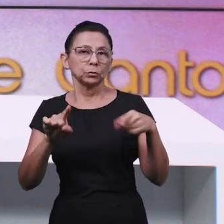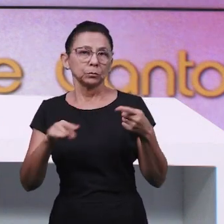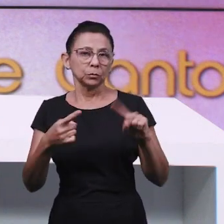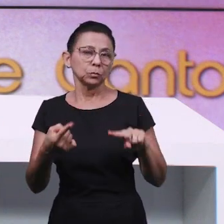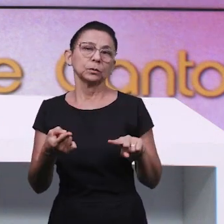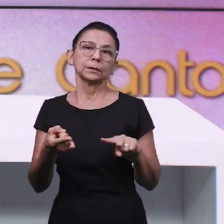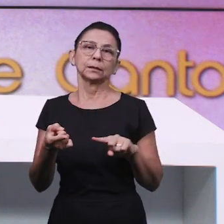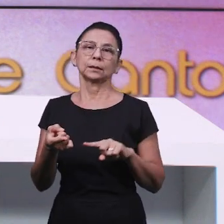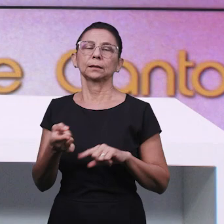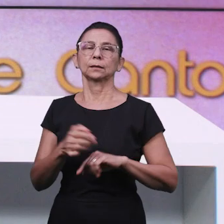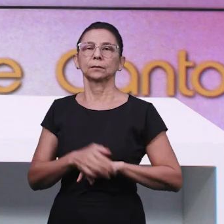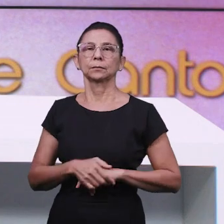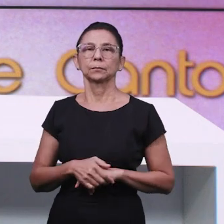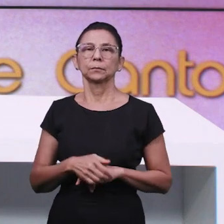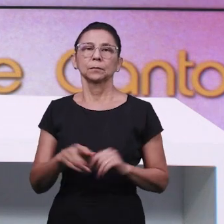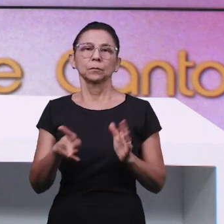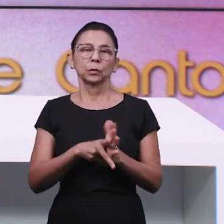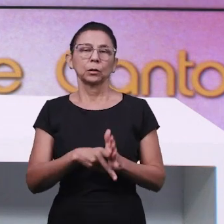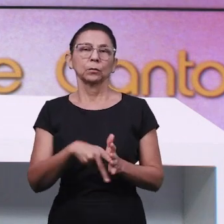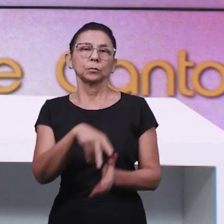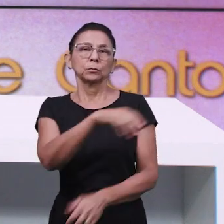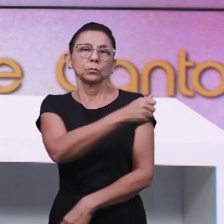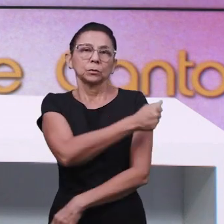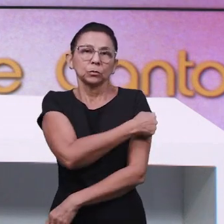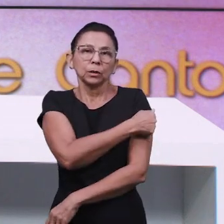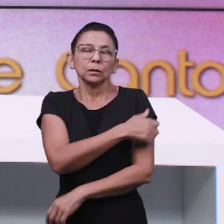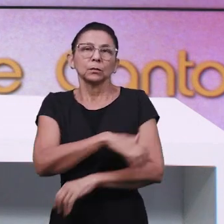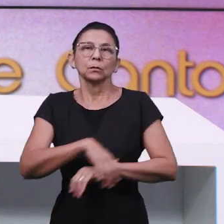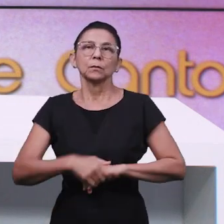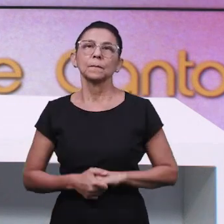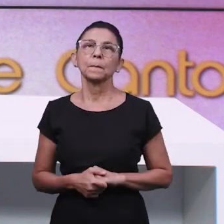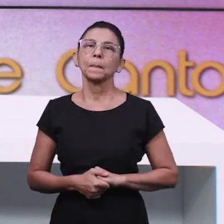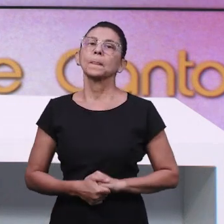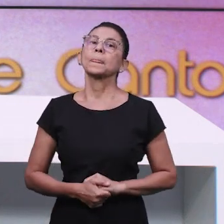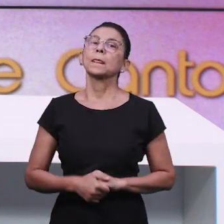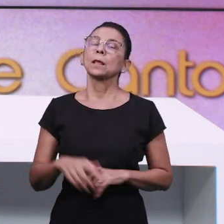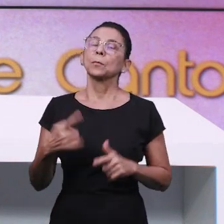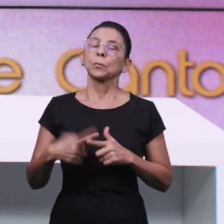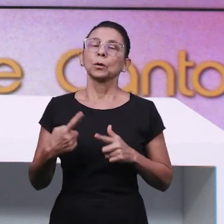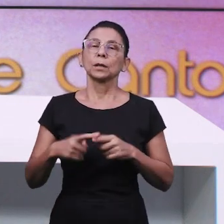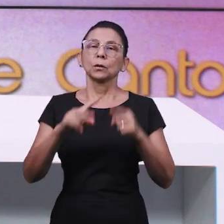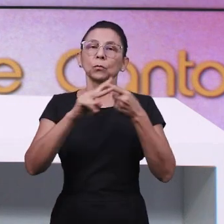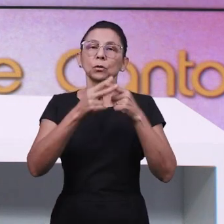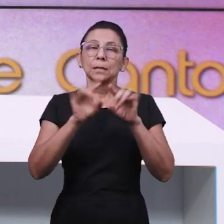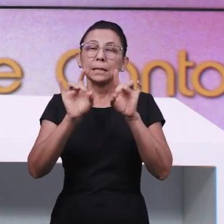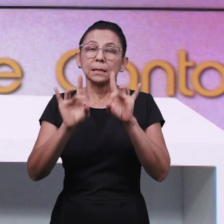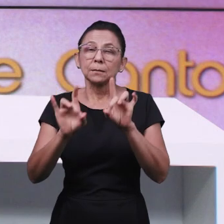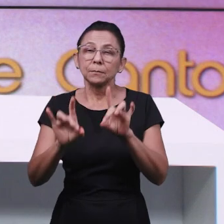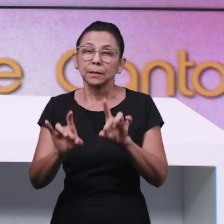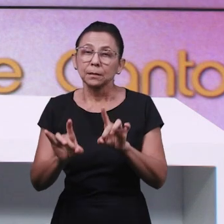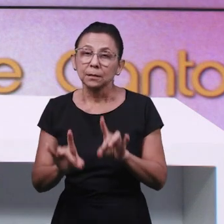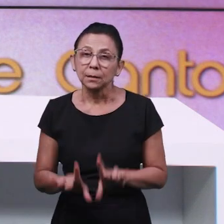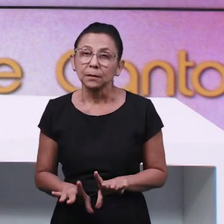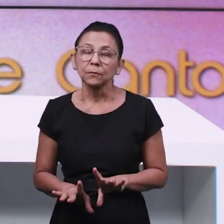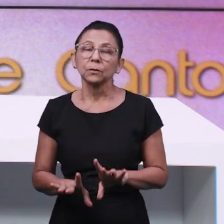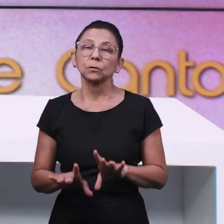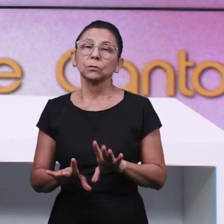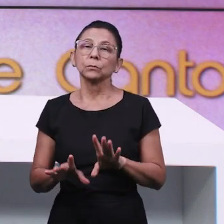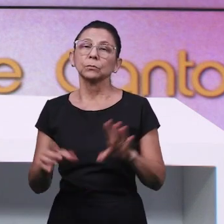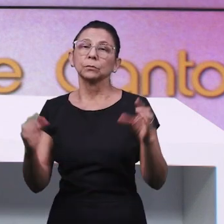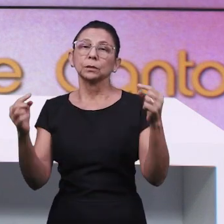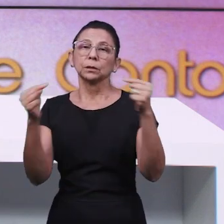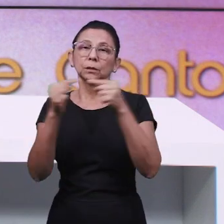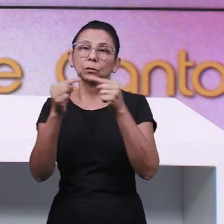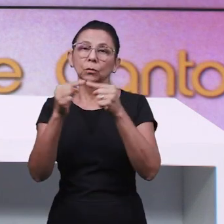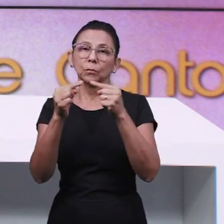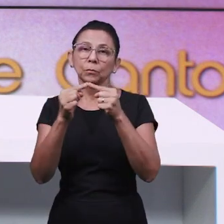para que os ajustes realizados sejam específicos para obter aquela sonoridade que o aluno